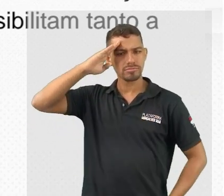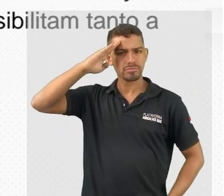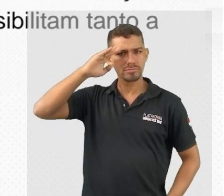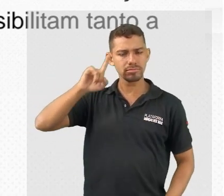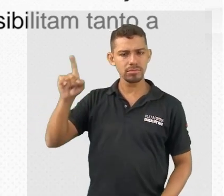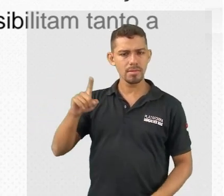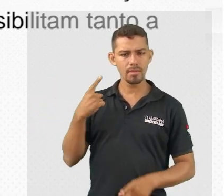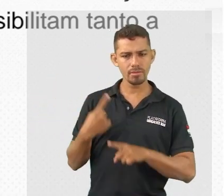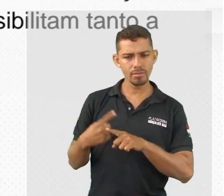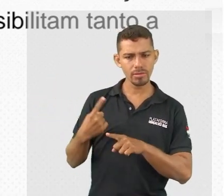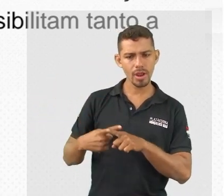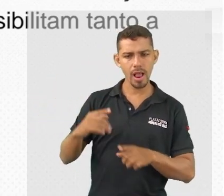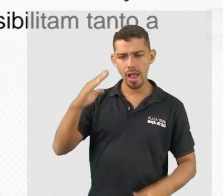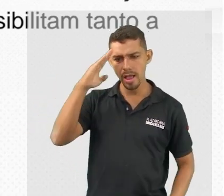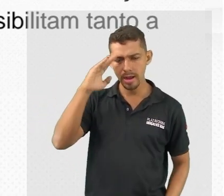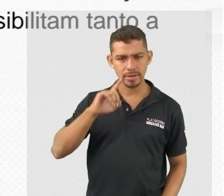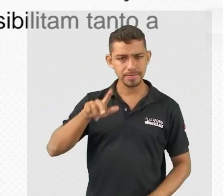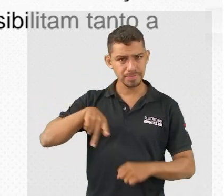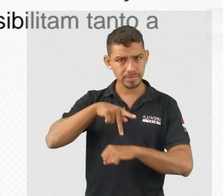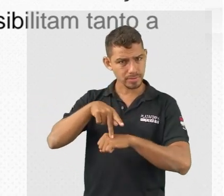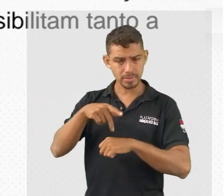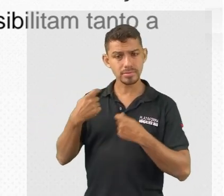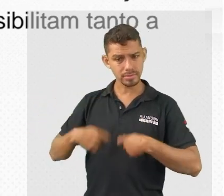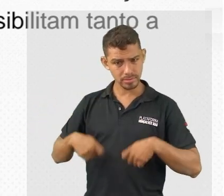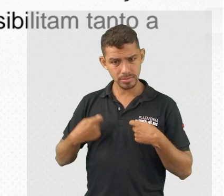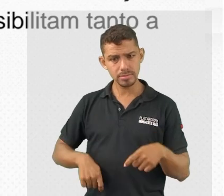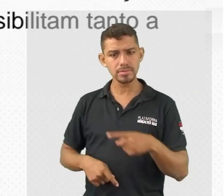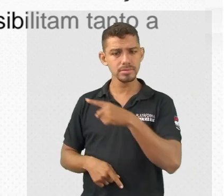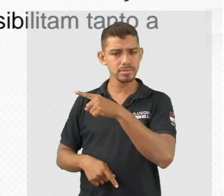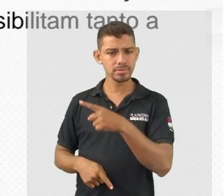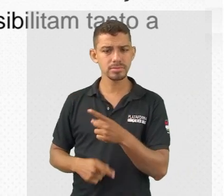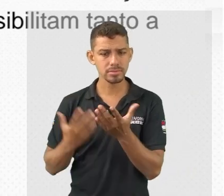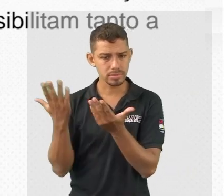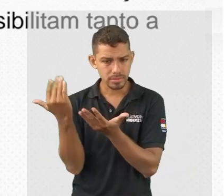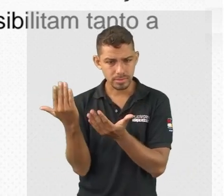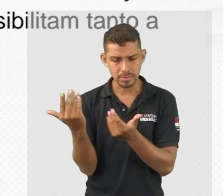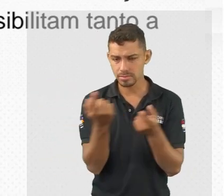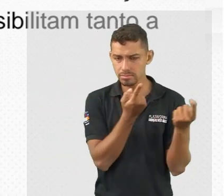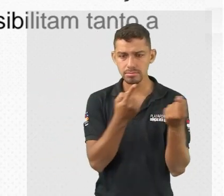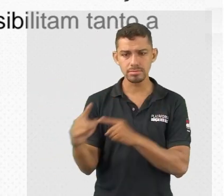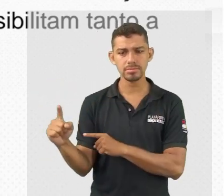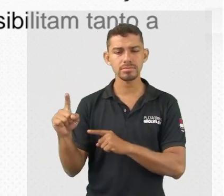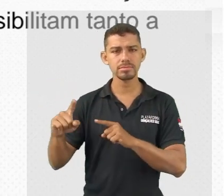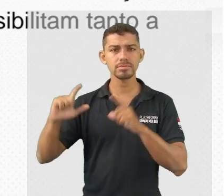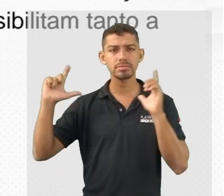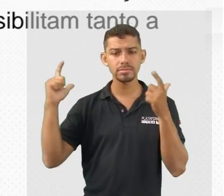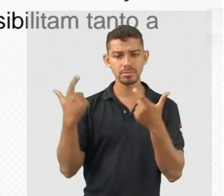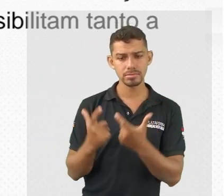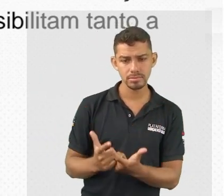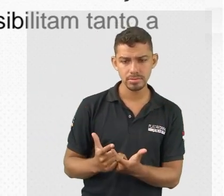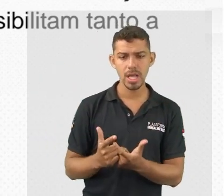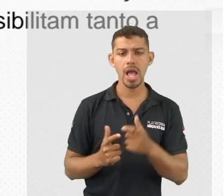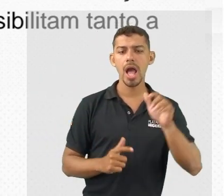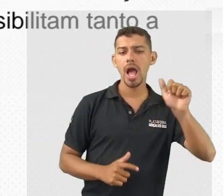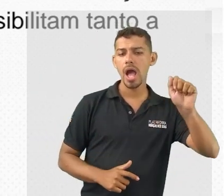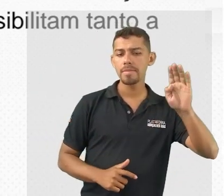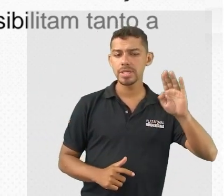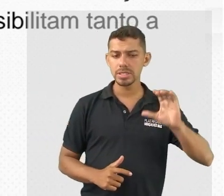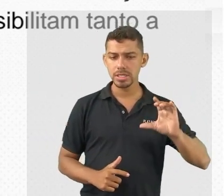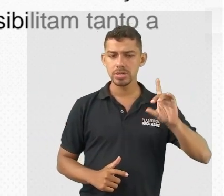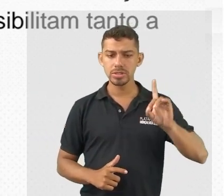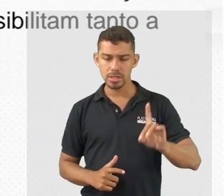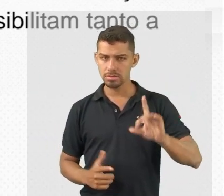exército, porque o exército daquele país estava precisando de jovens combatentes para deter o inimigo A, B, C ou D,